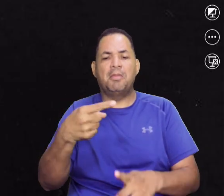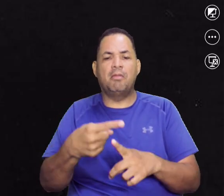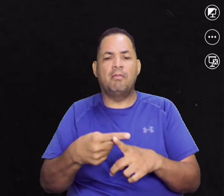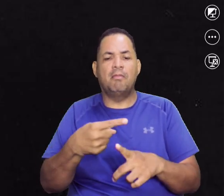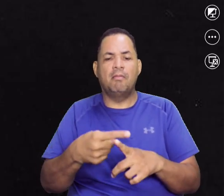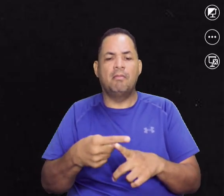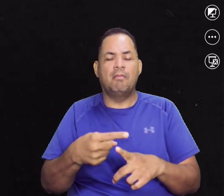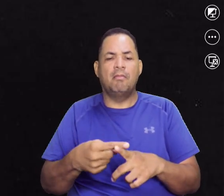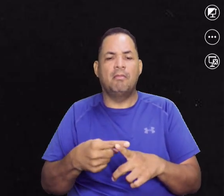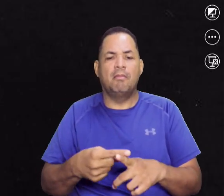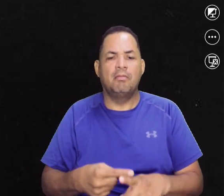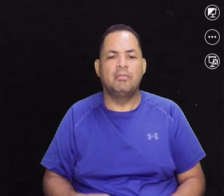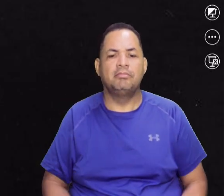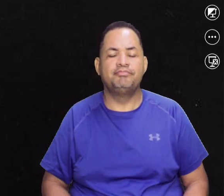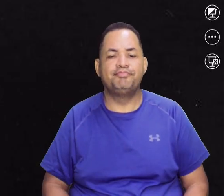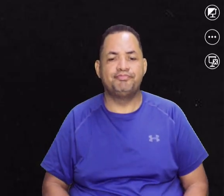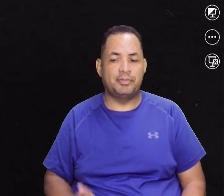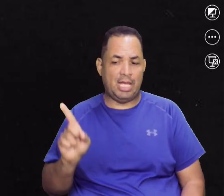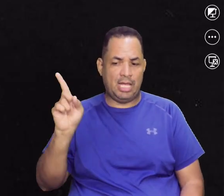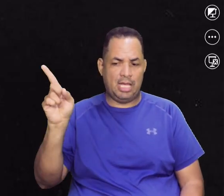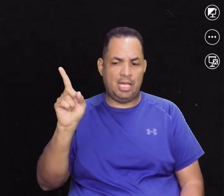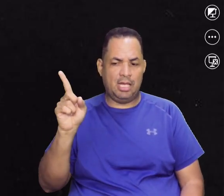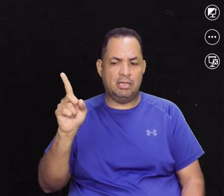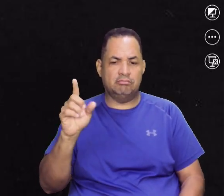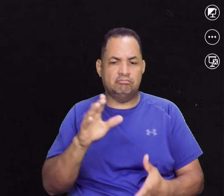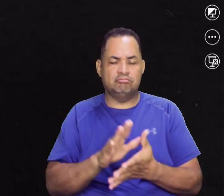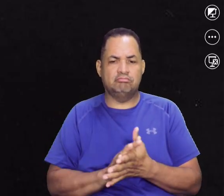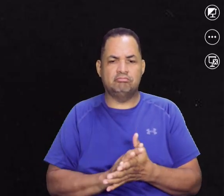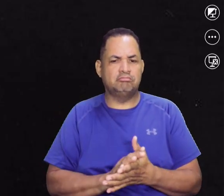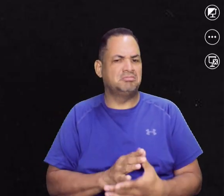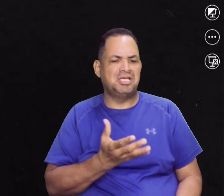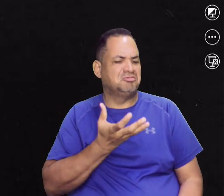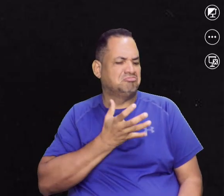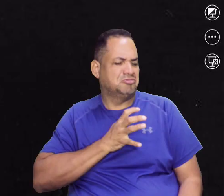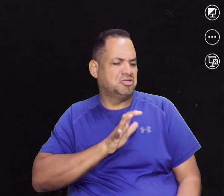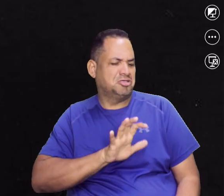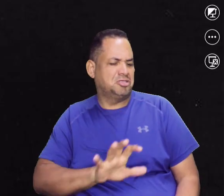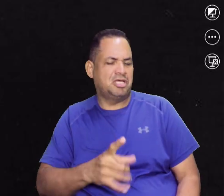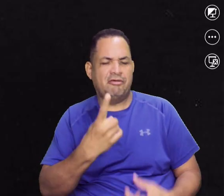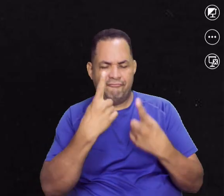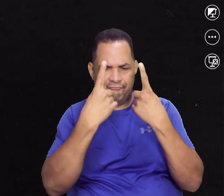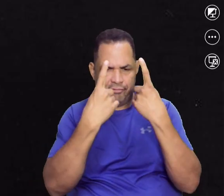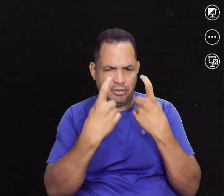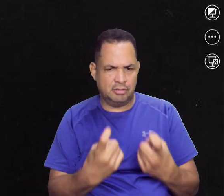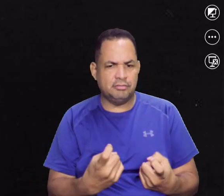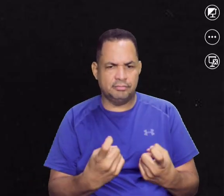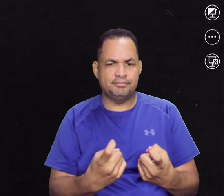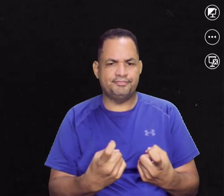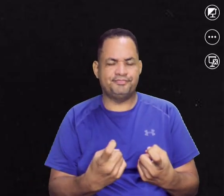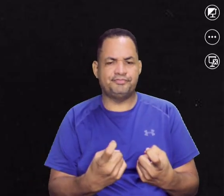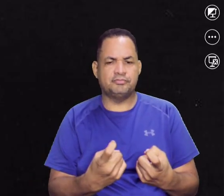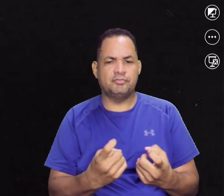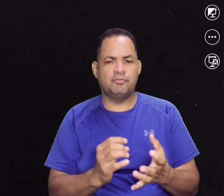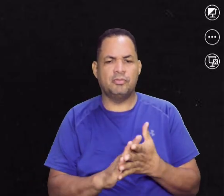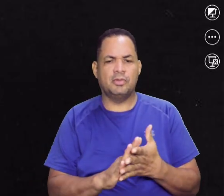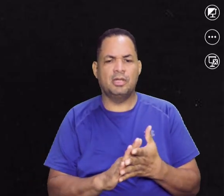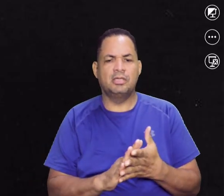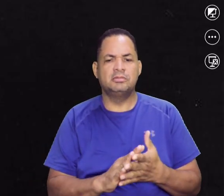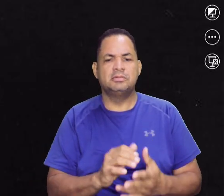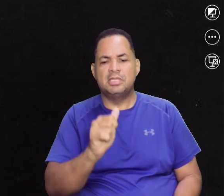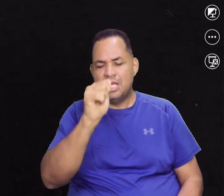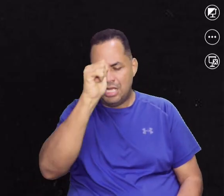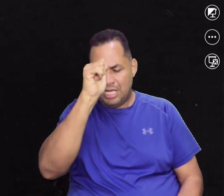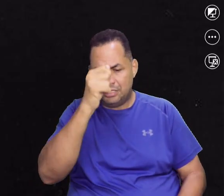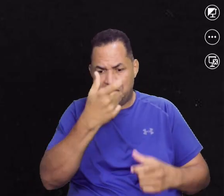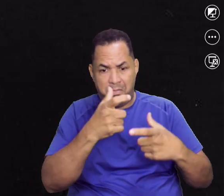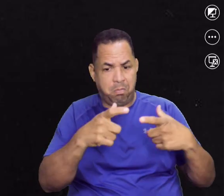quê? Porque o Gandhi ele era adepto à não violência. Então, ele dizia que a Índia era muito